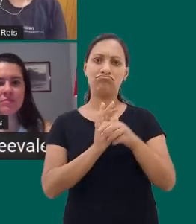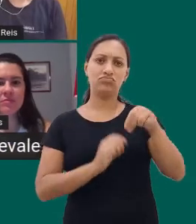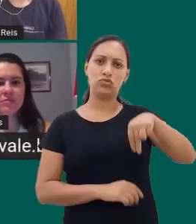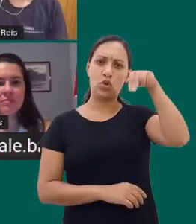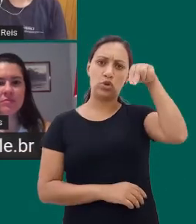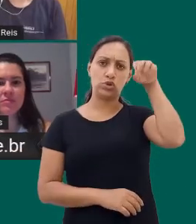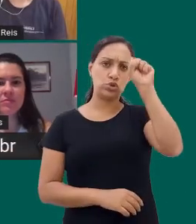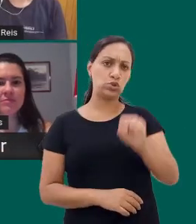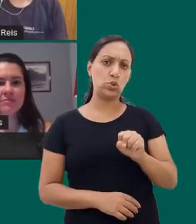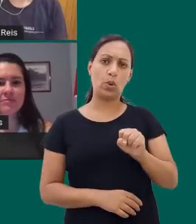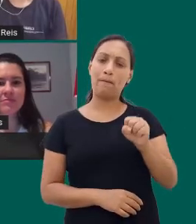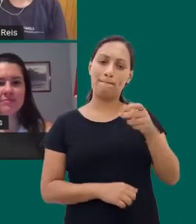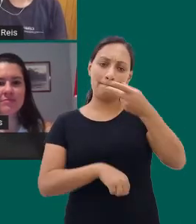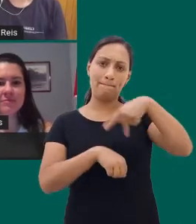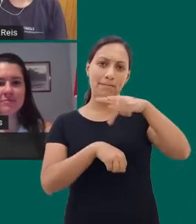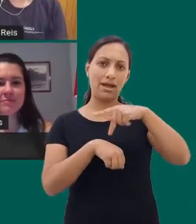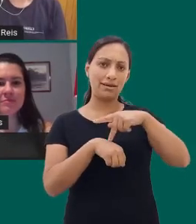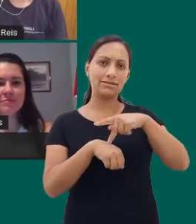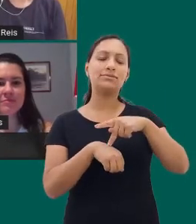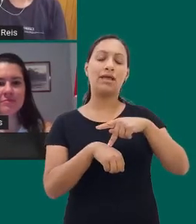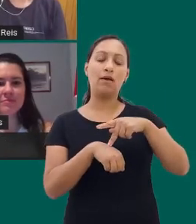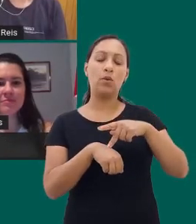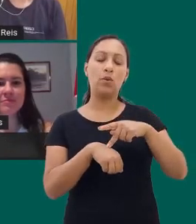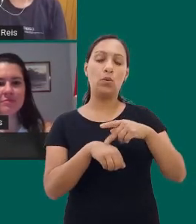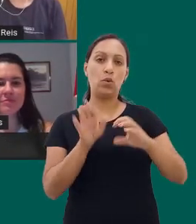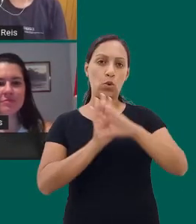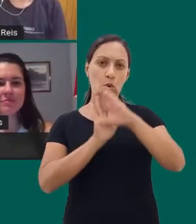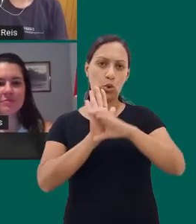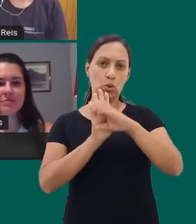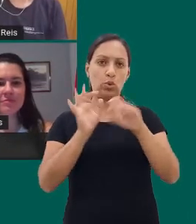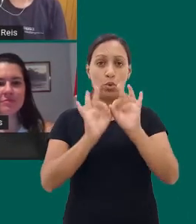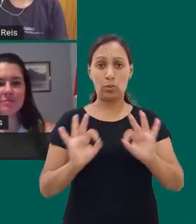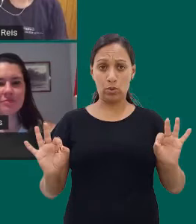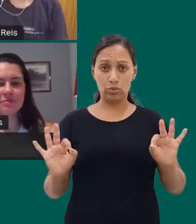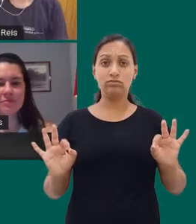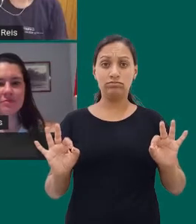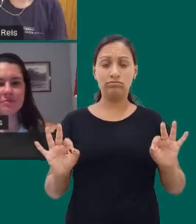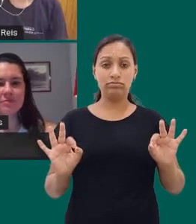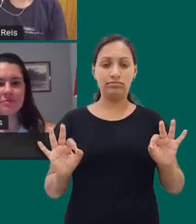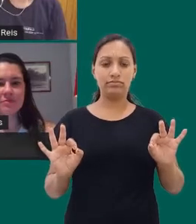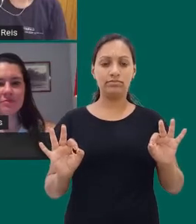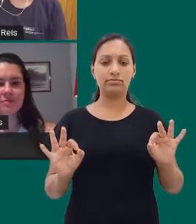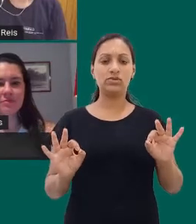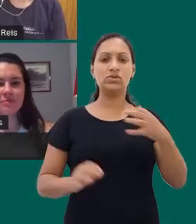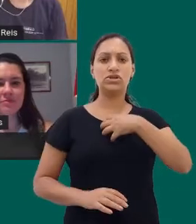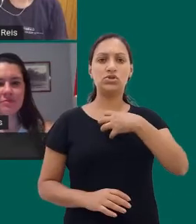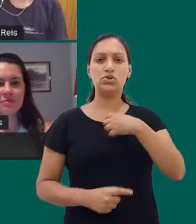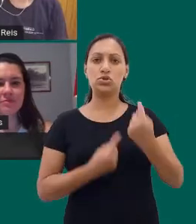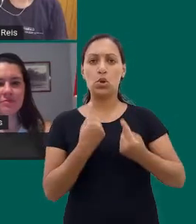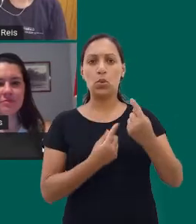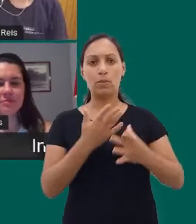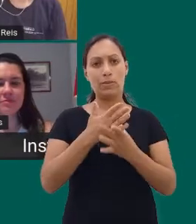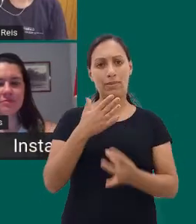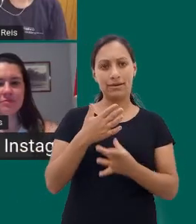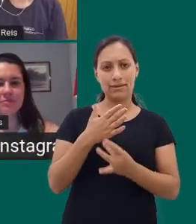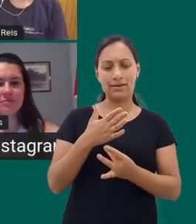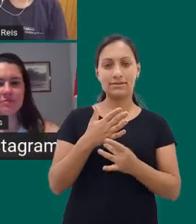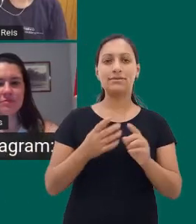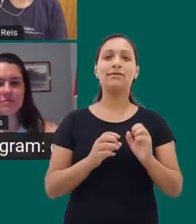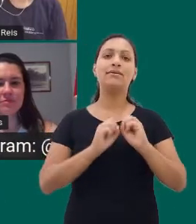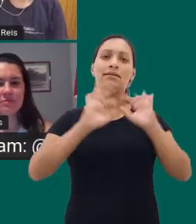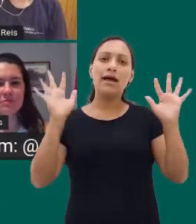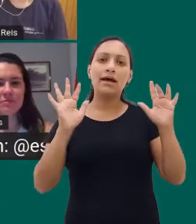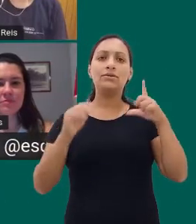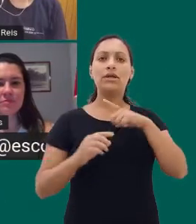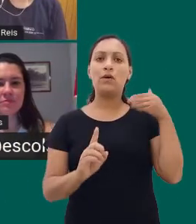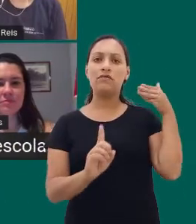eu sempre falo isso, né, o currículo ele é comum, então, no sentido de algumas habilidades, né, claro que daí a gente entra com o